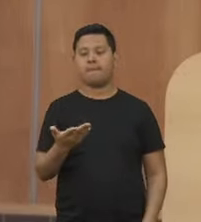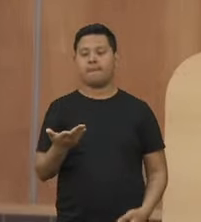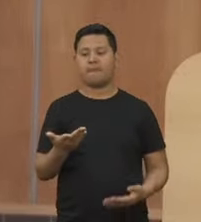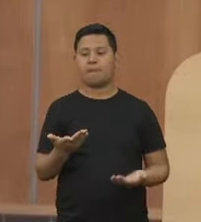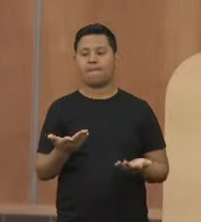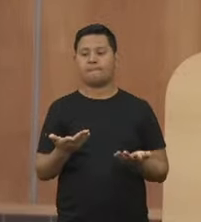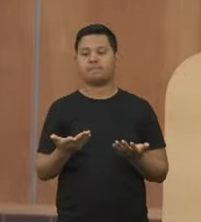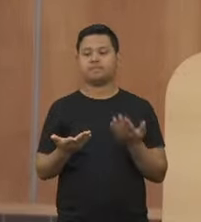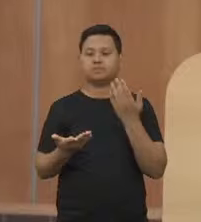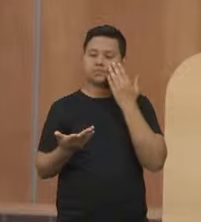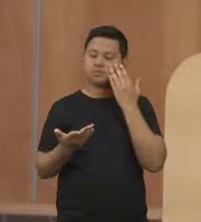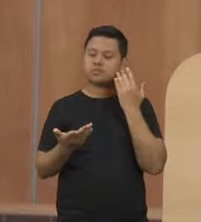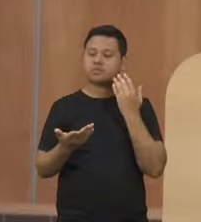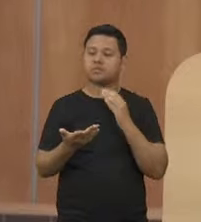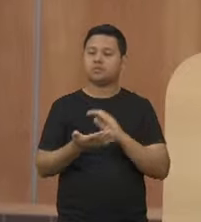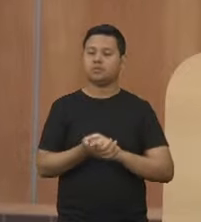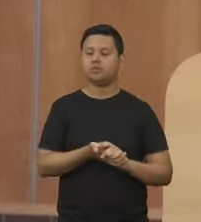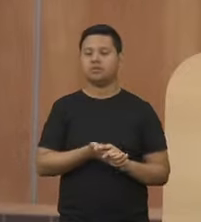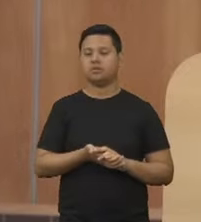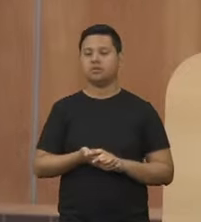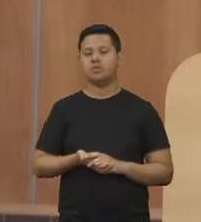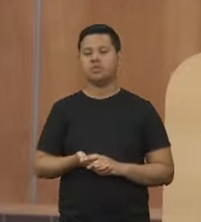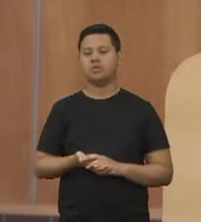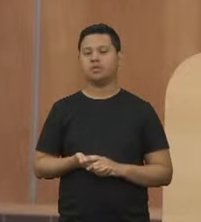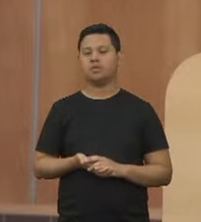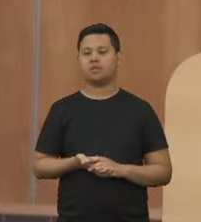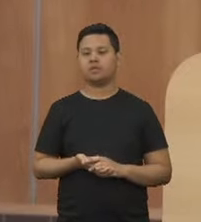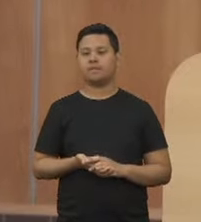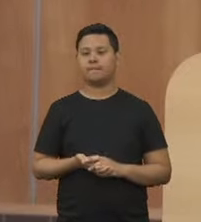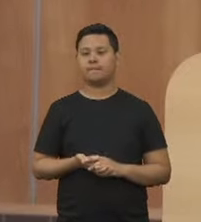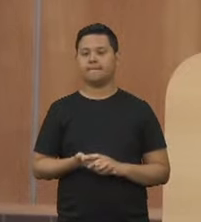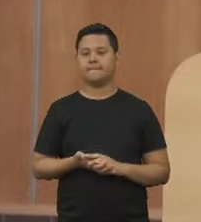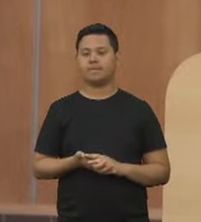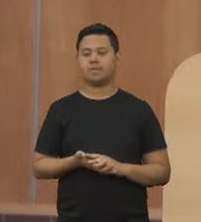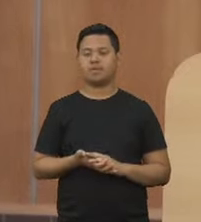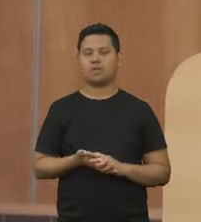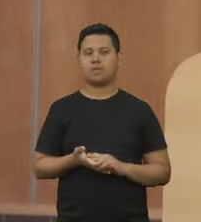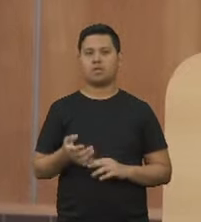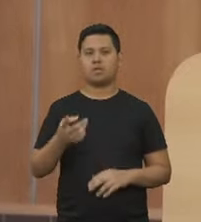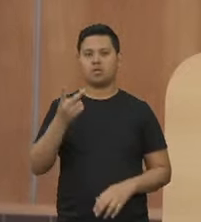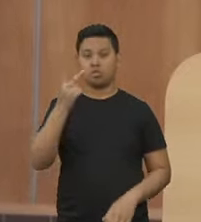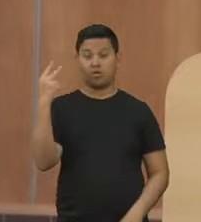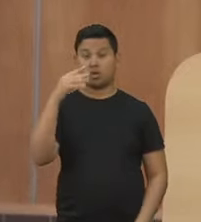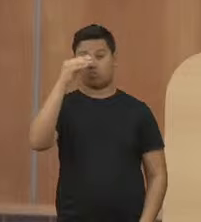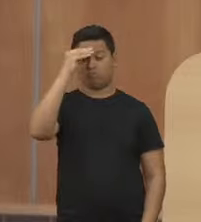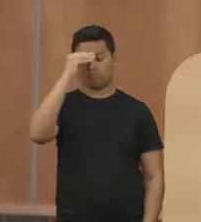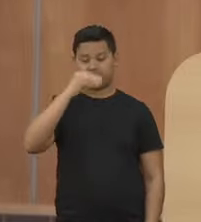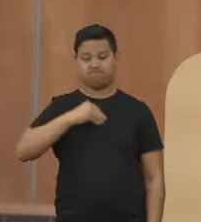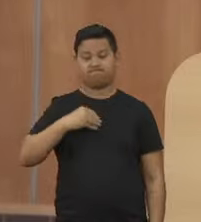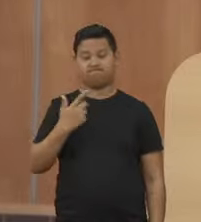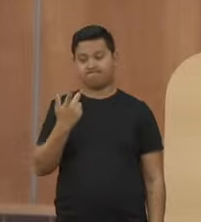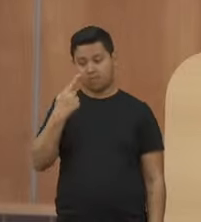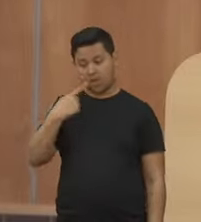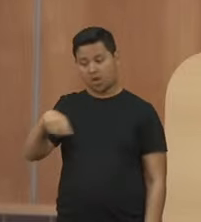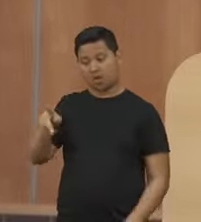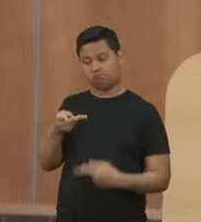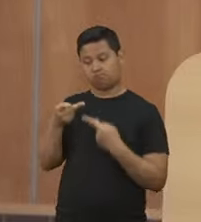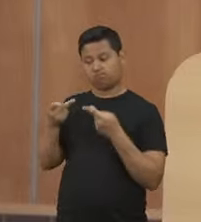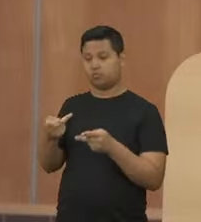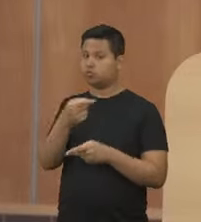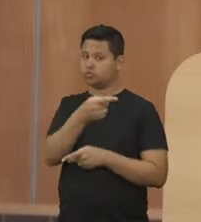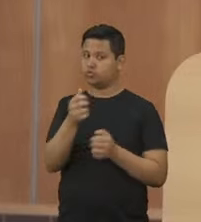vereadores que vai votar favorável. Filho, eu estou sendo prejudicado, vereador. A gente vai no local, vai com